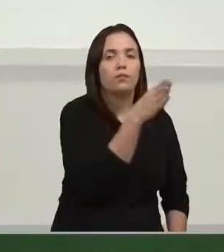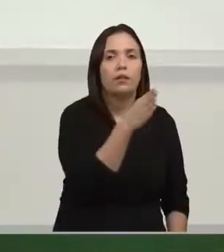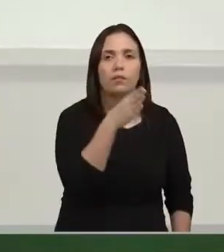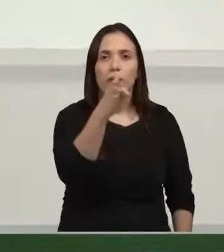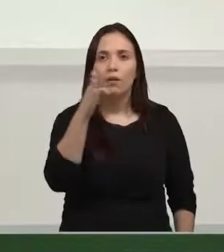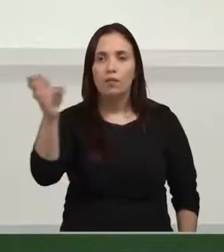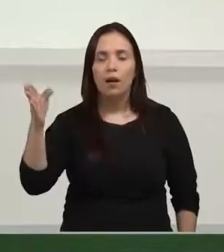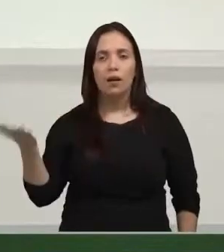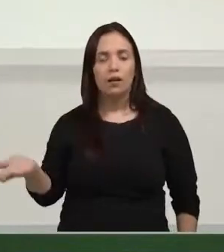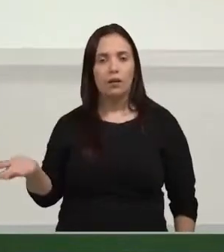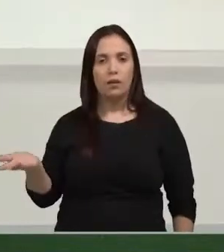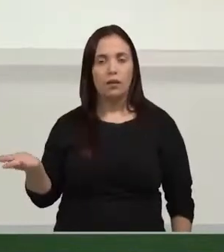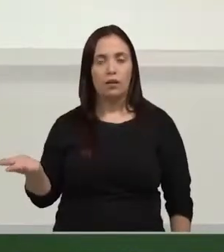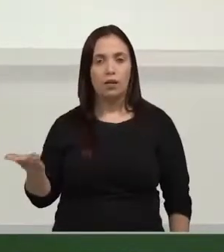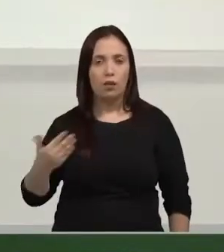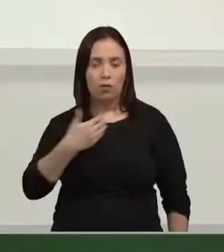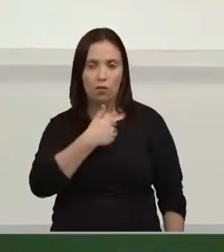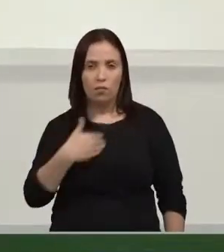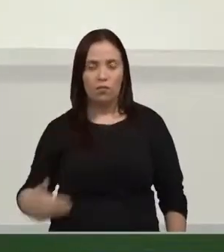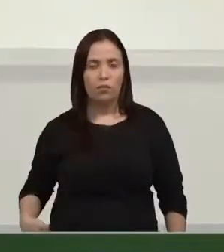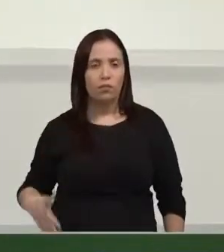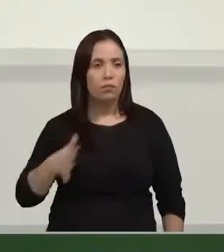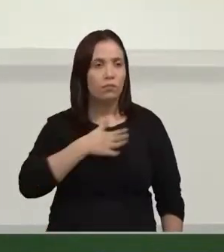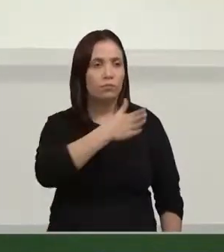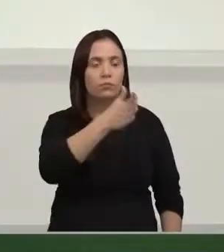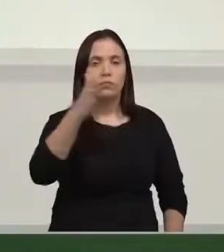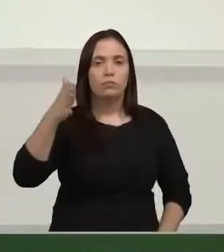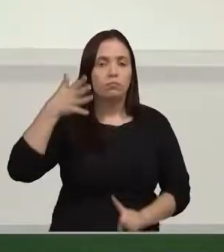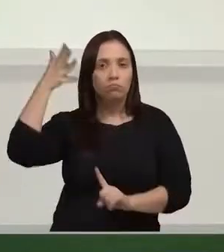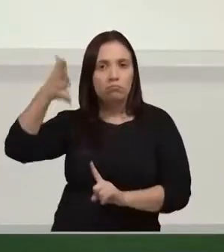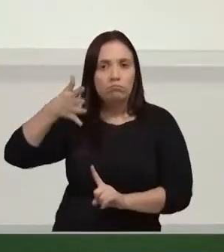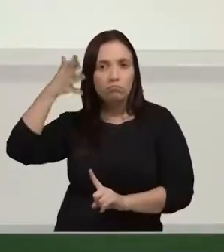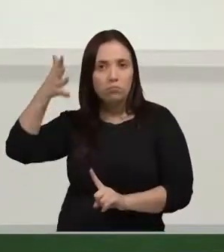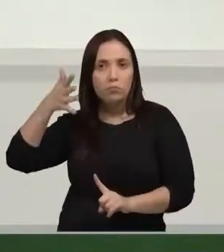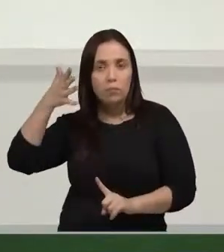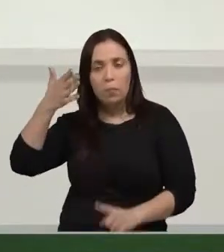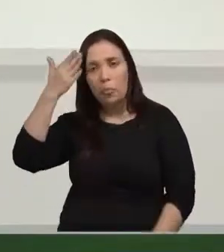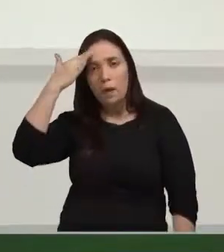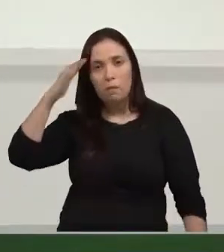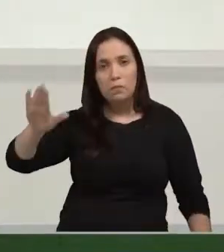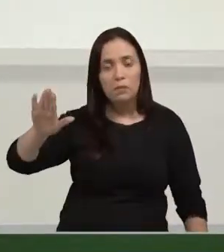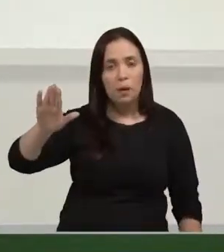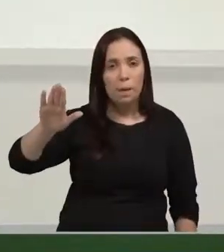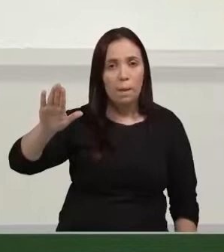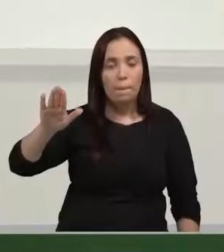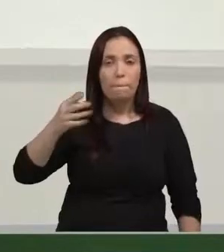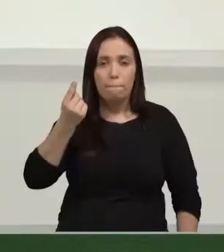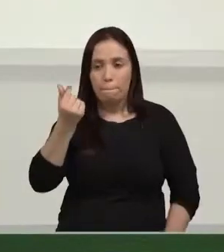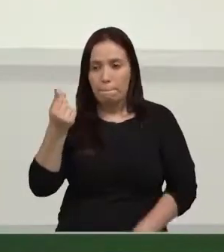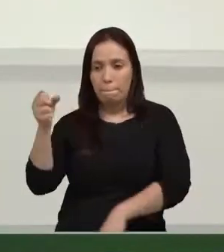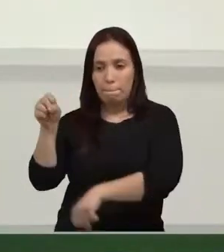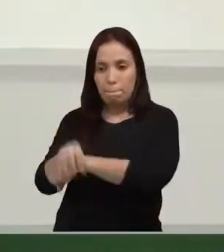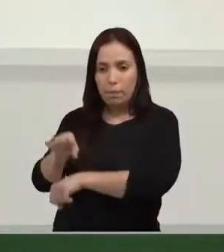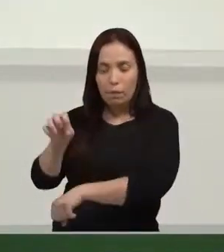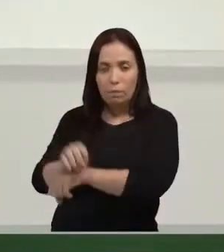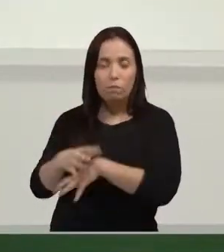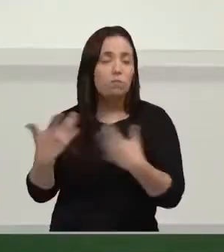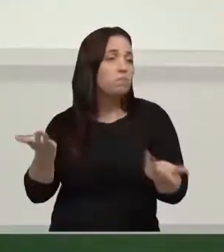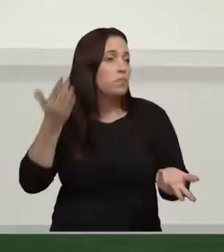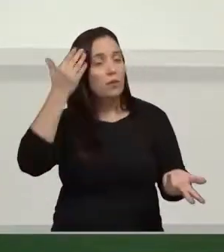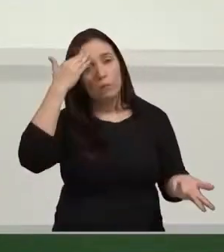sido as televisões. Exatamente. Programa eleitoral gratuito e hoje as redes sociais. O